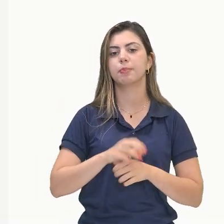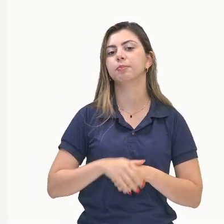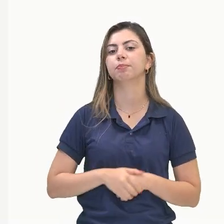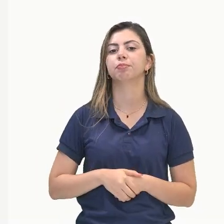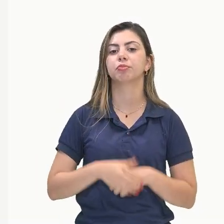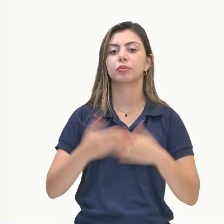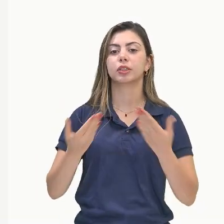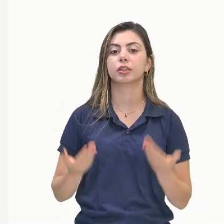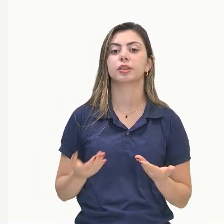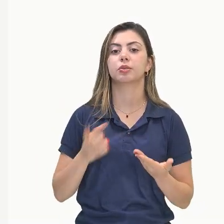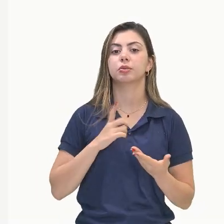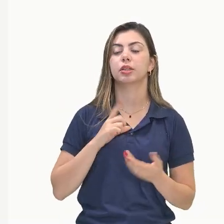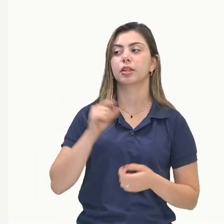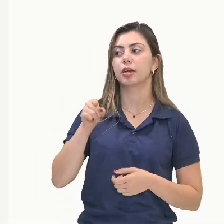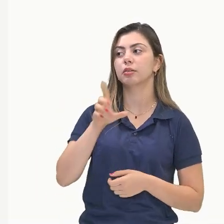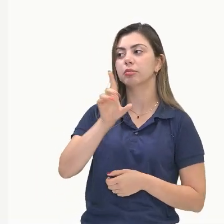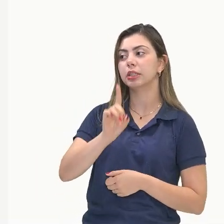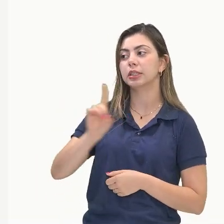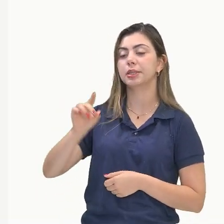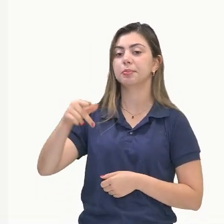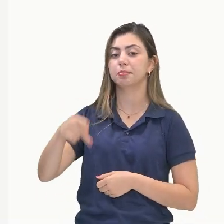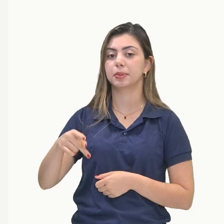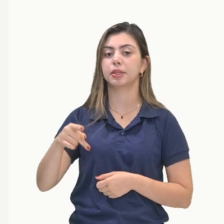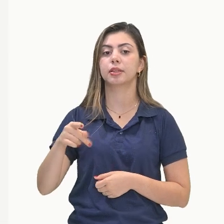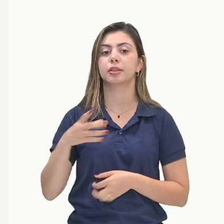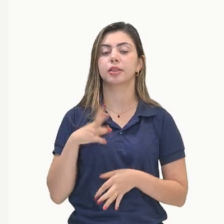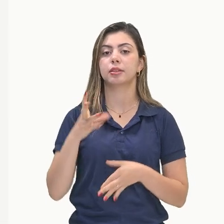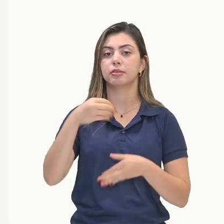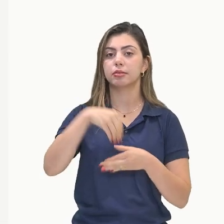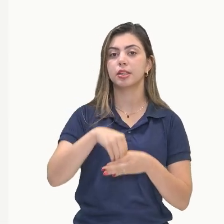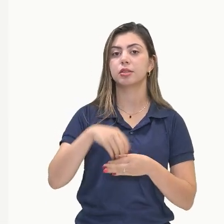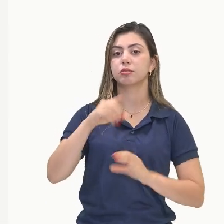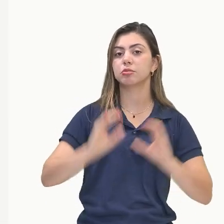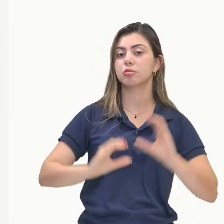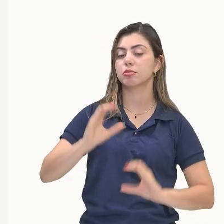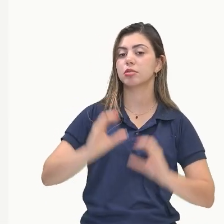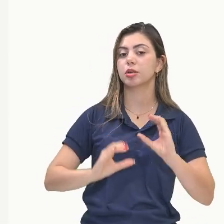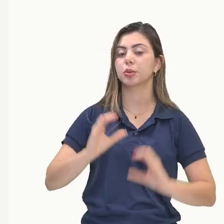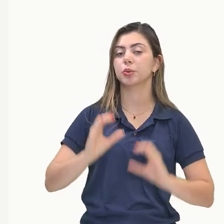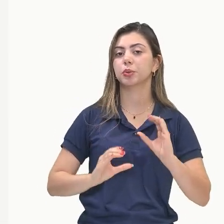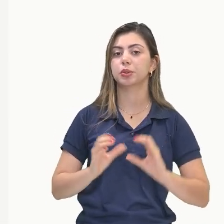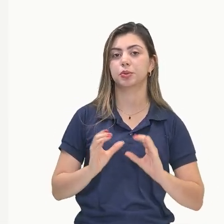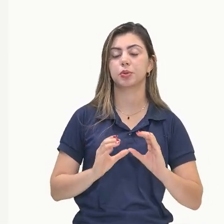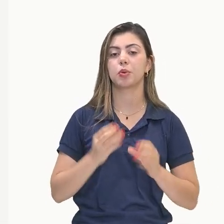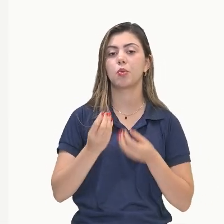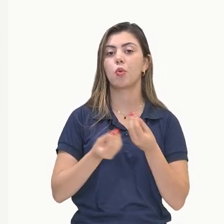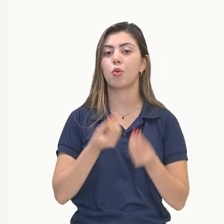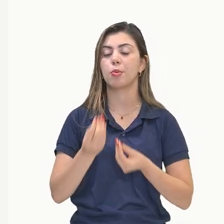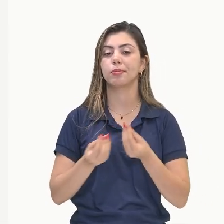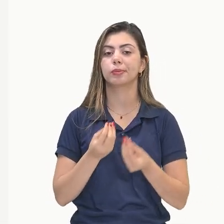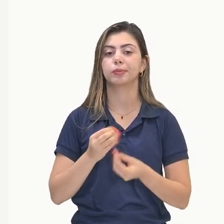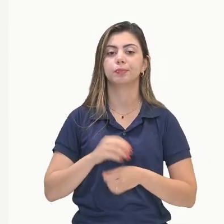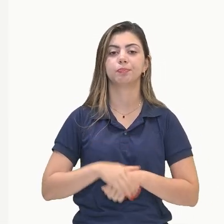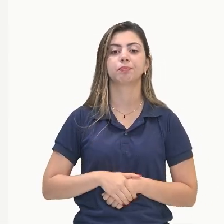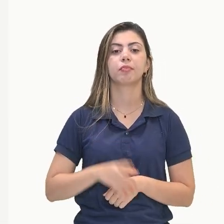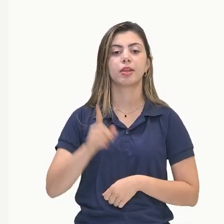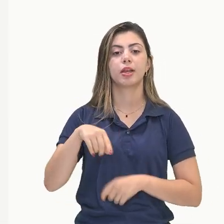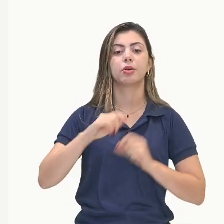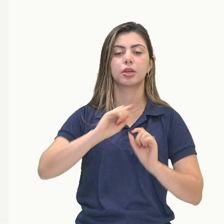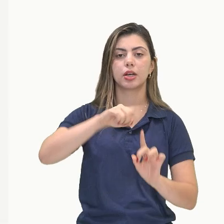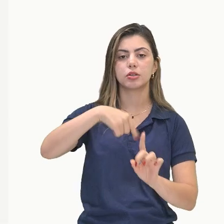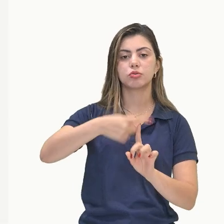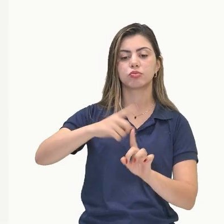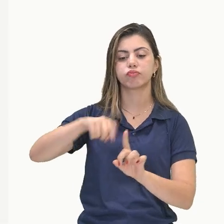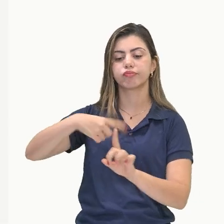a diferença de potencial total oferecida ao circuito, né, associado de capacitores, ela é a soma da diferença